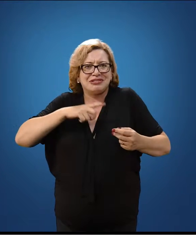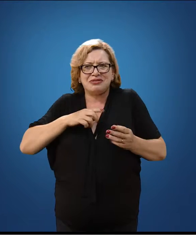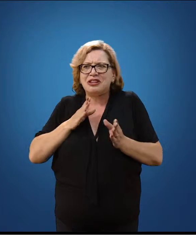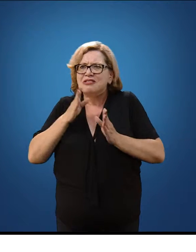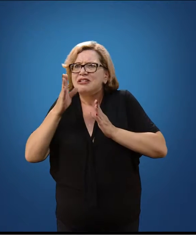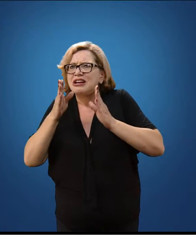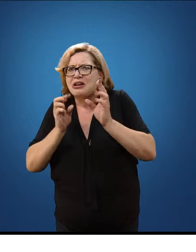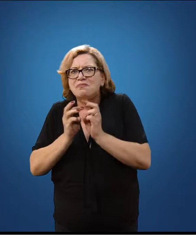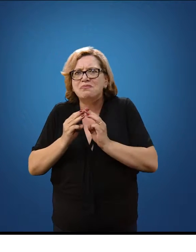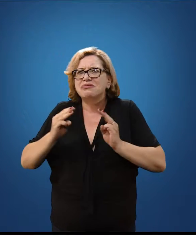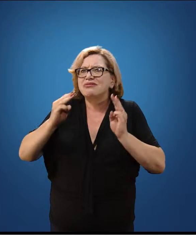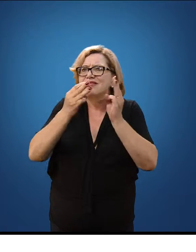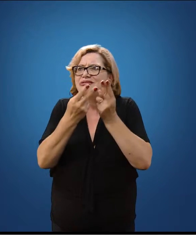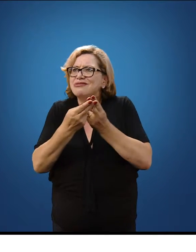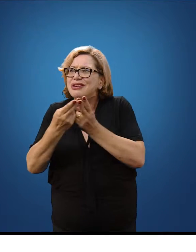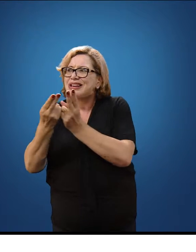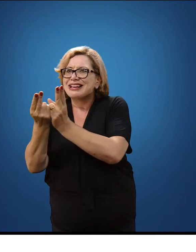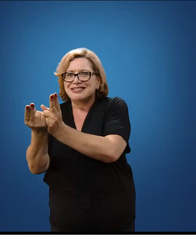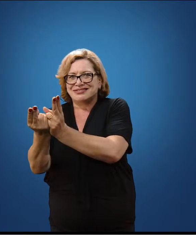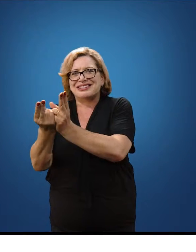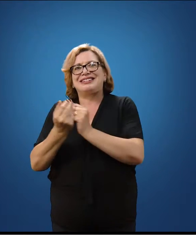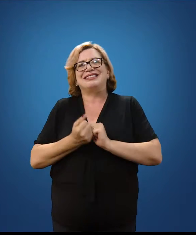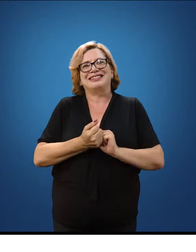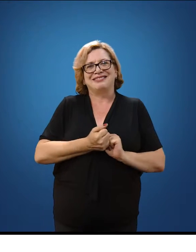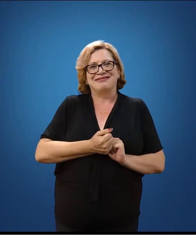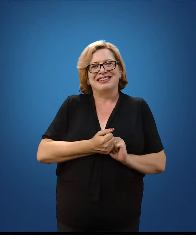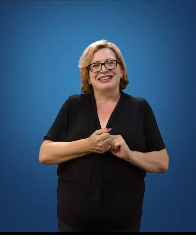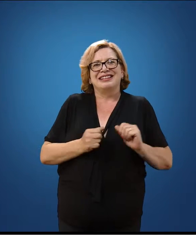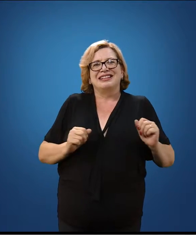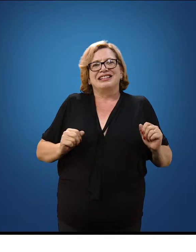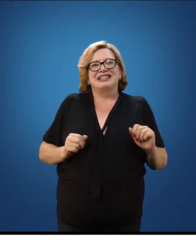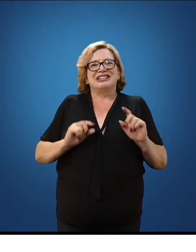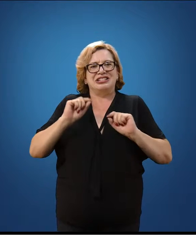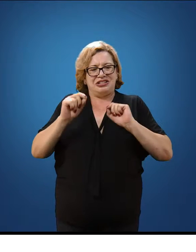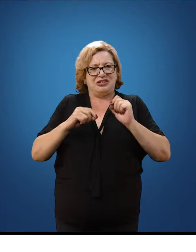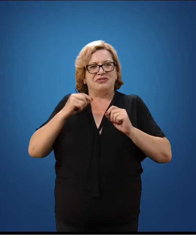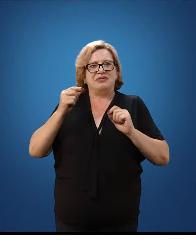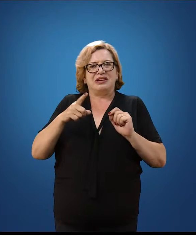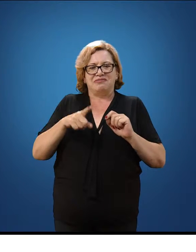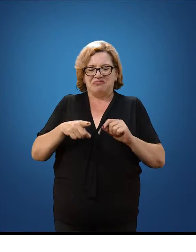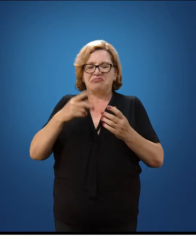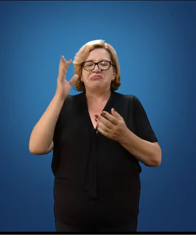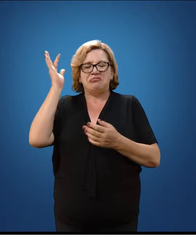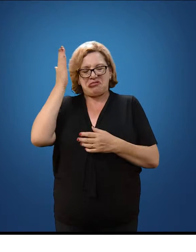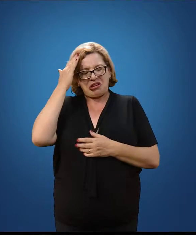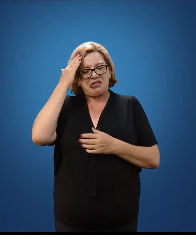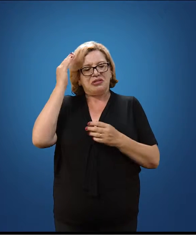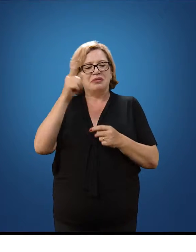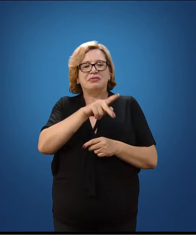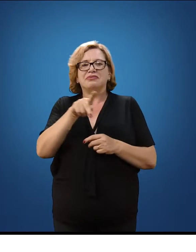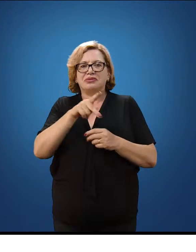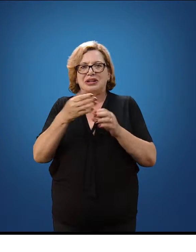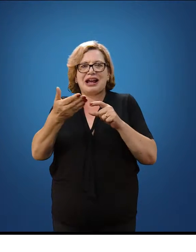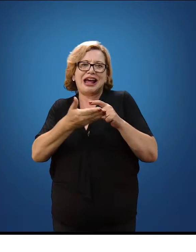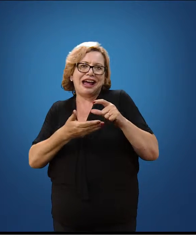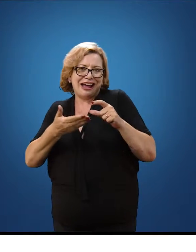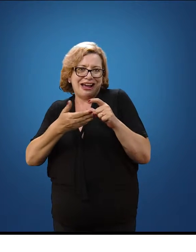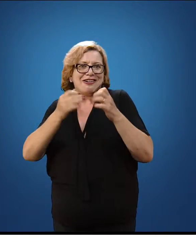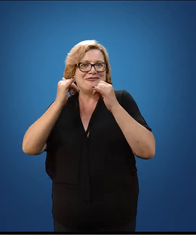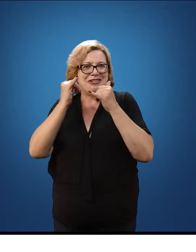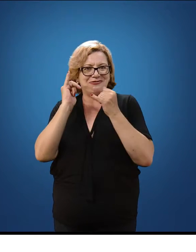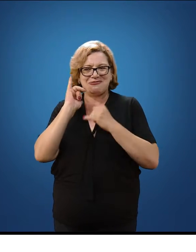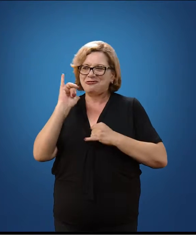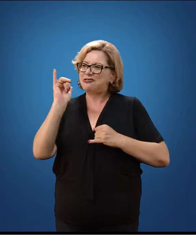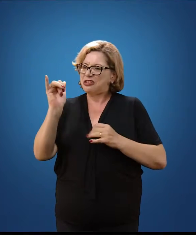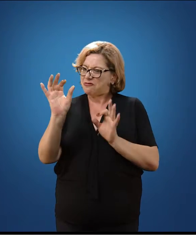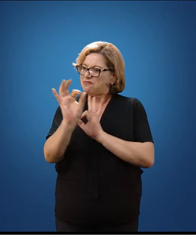por museus. Então, isso sim desperta bastante a atenção dele. E eu concordo quando a professora Raquel fala que precisa ser muito bem